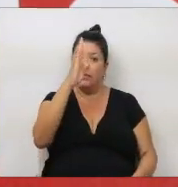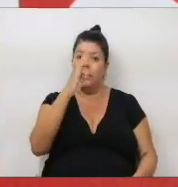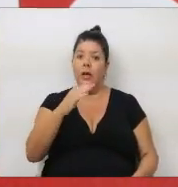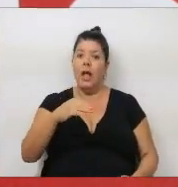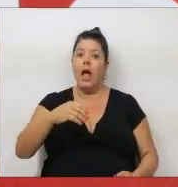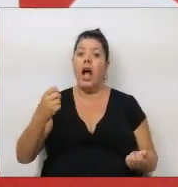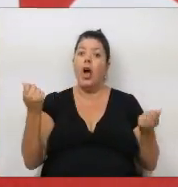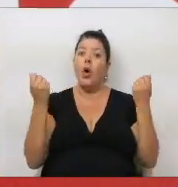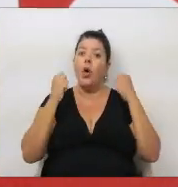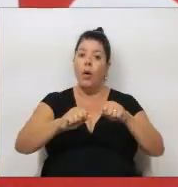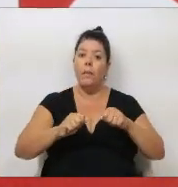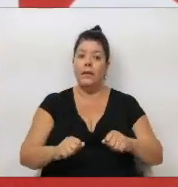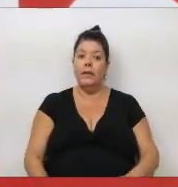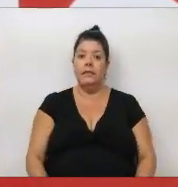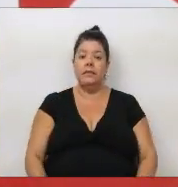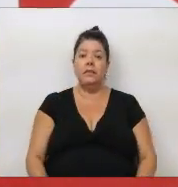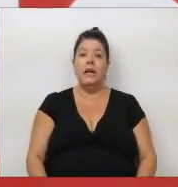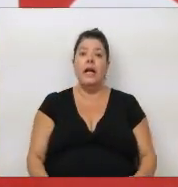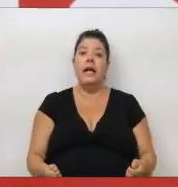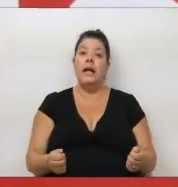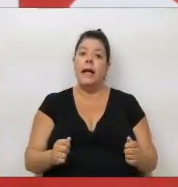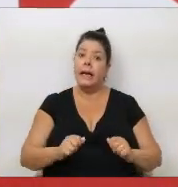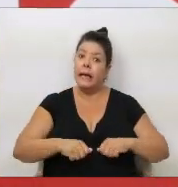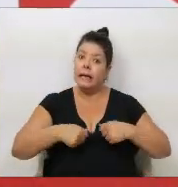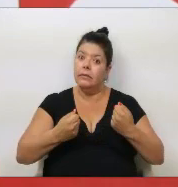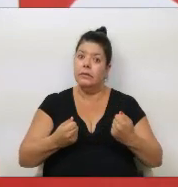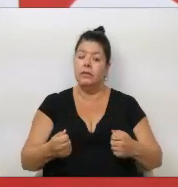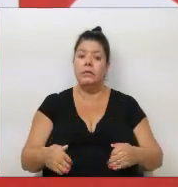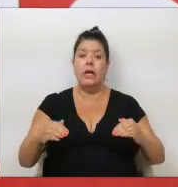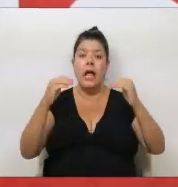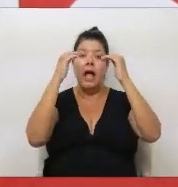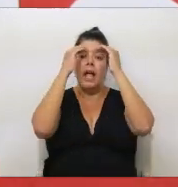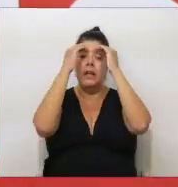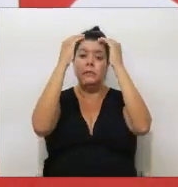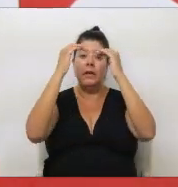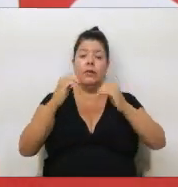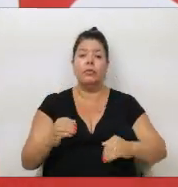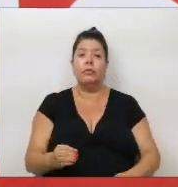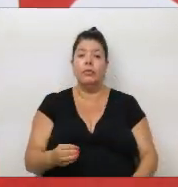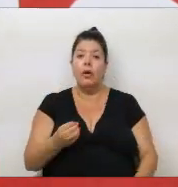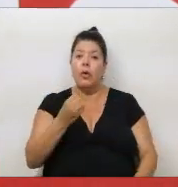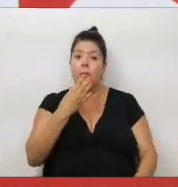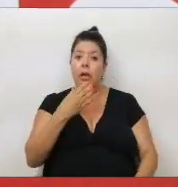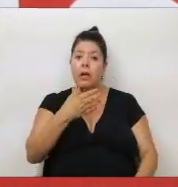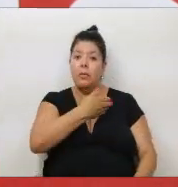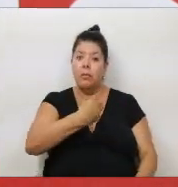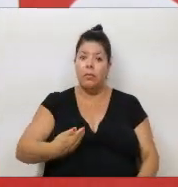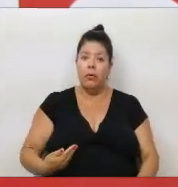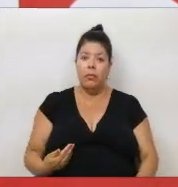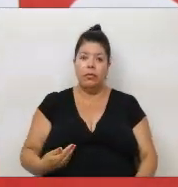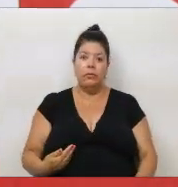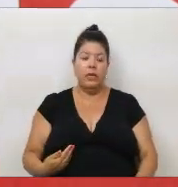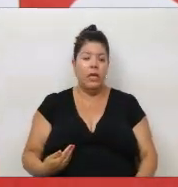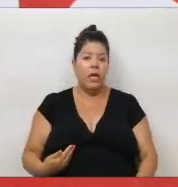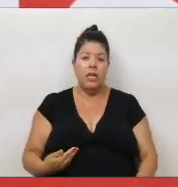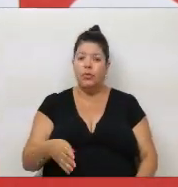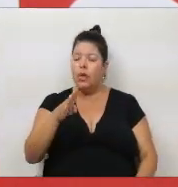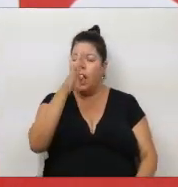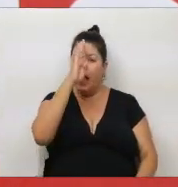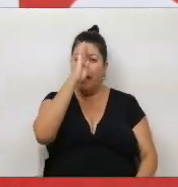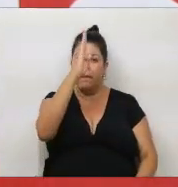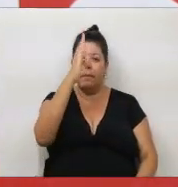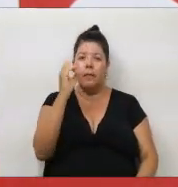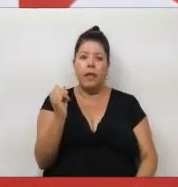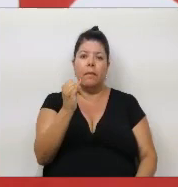competência, capacidade e respeito ao bem público. Isso para nós é extremamente